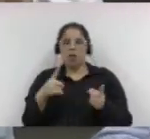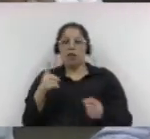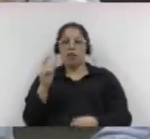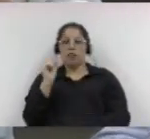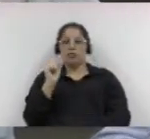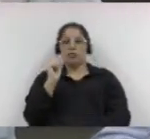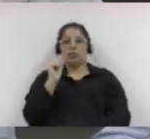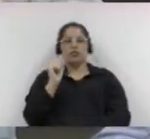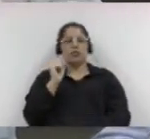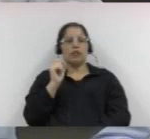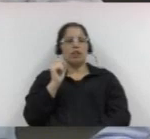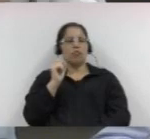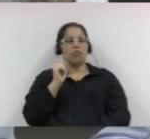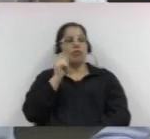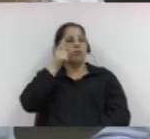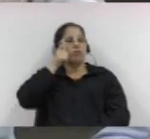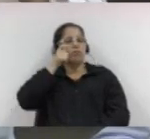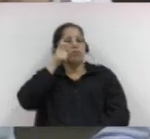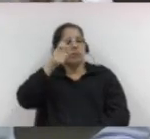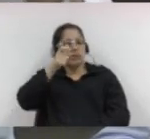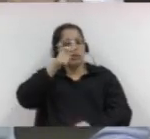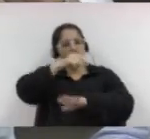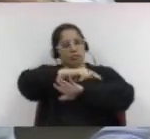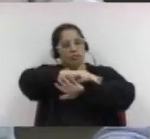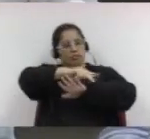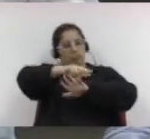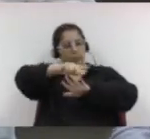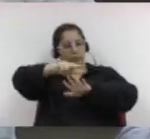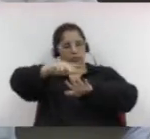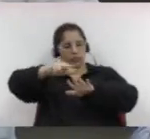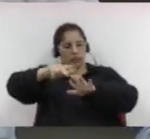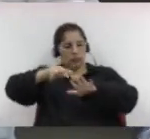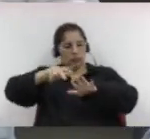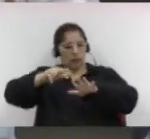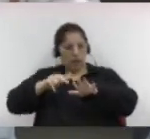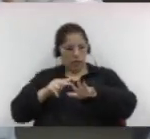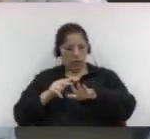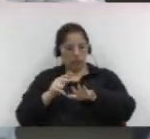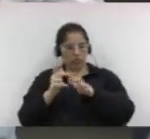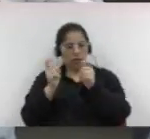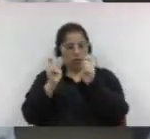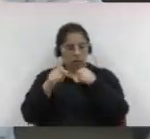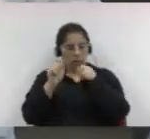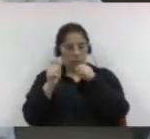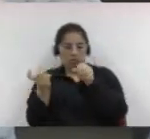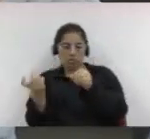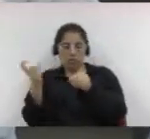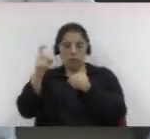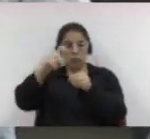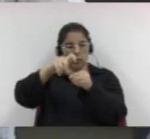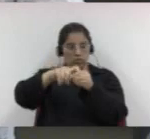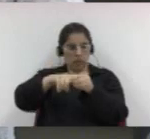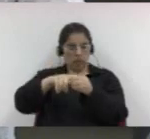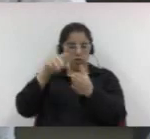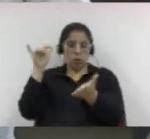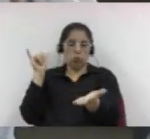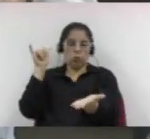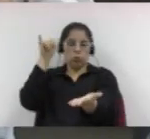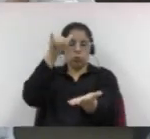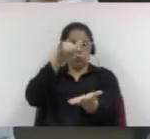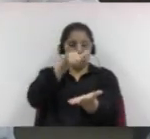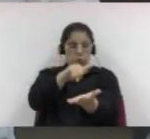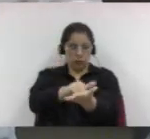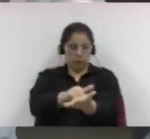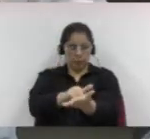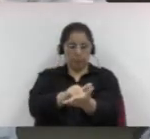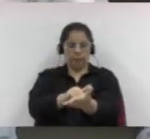de atrativos que podem efetivamente voltar a ser um aeroporto ali. Eu tive na cidade de São Paulo esses dias, vi um anúncio